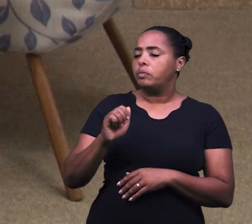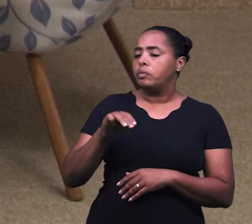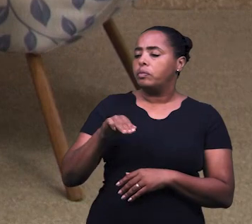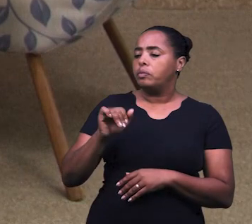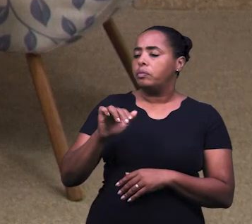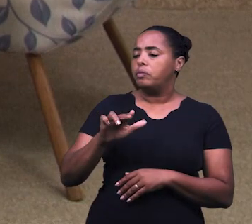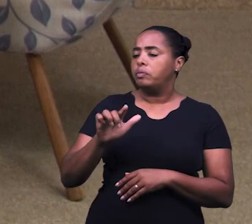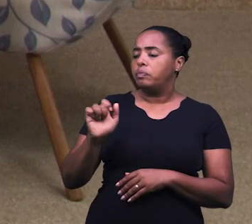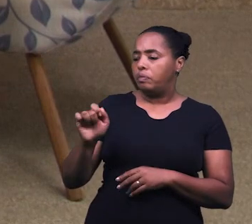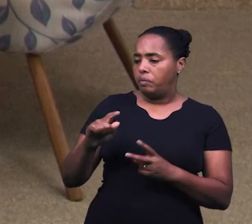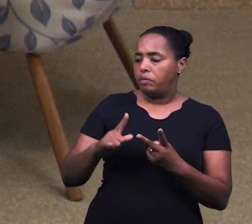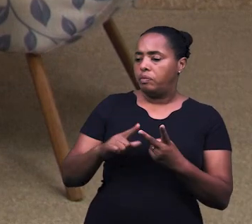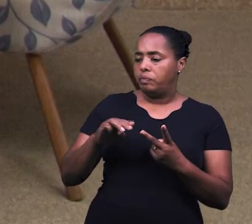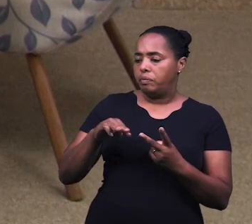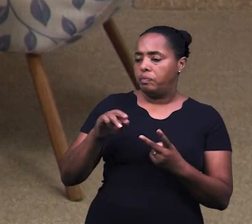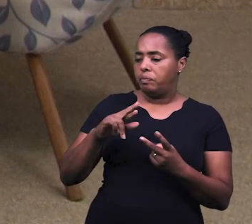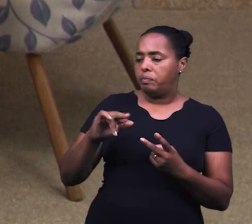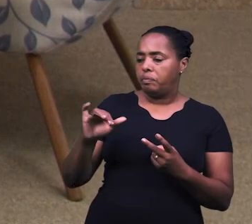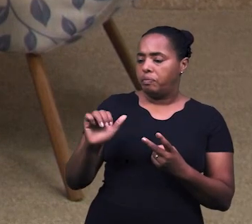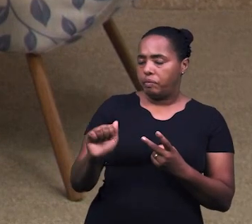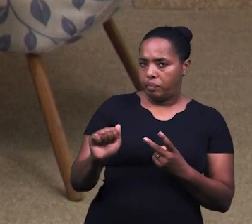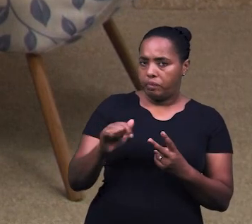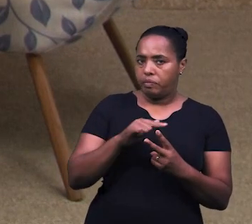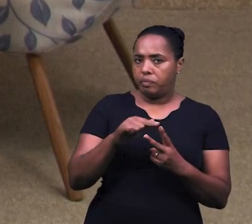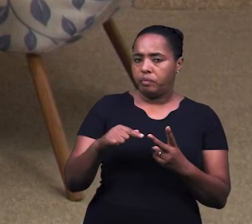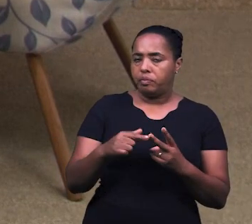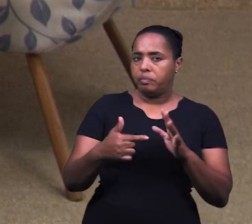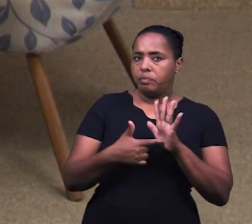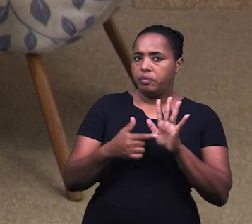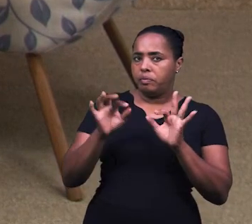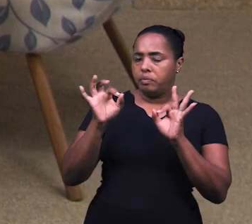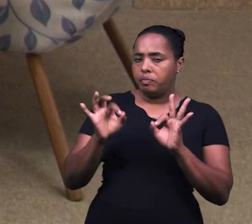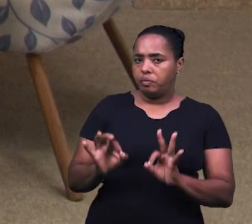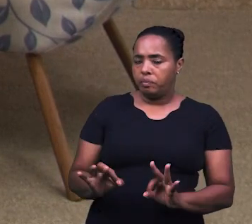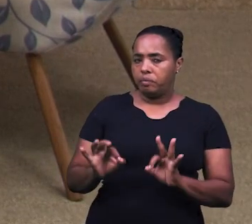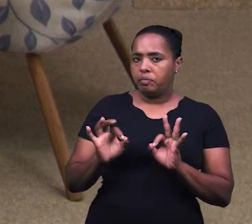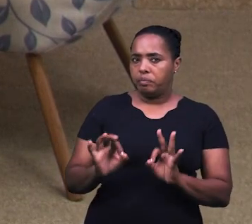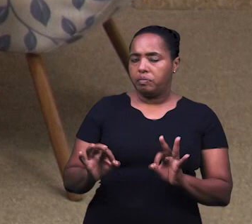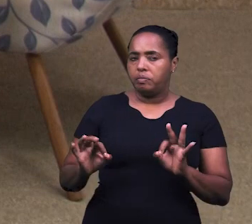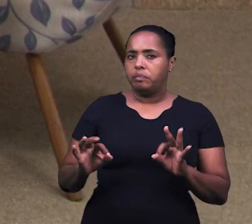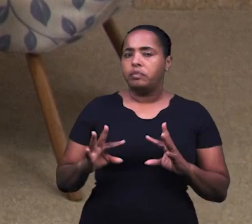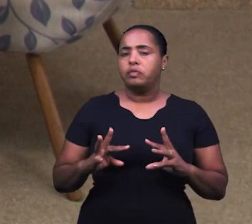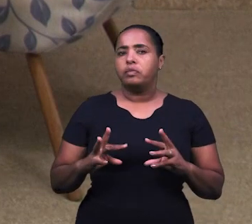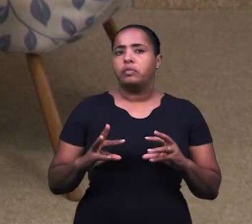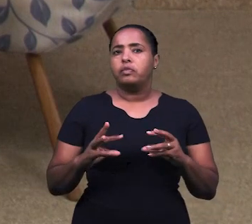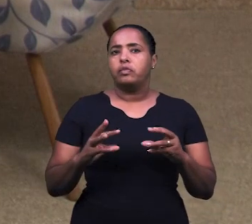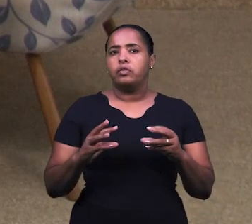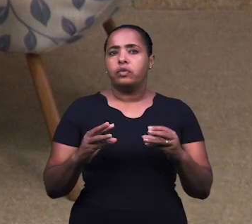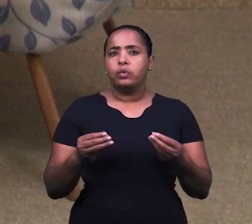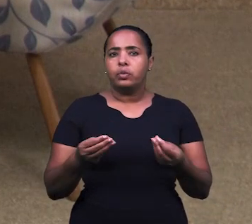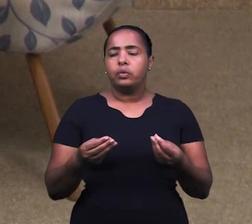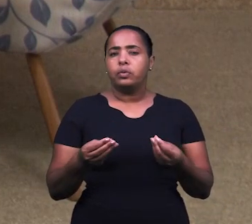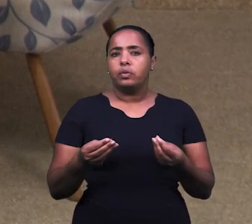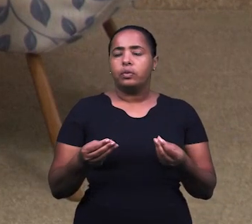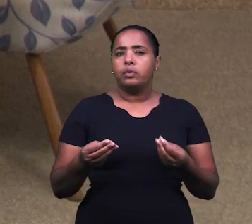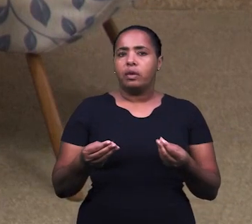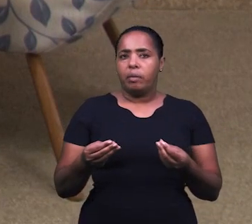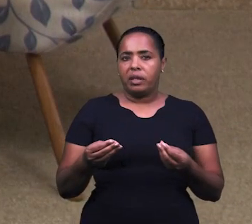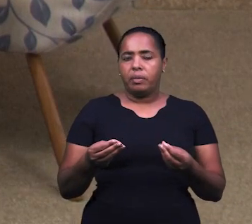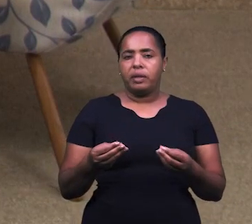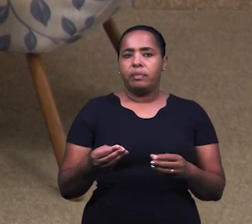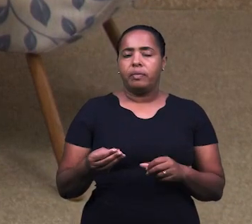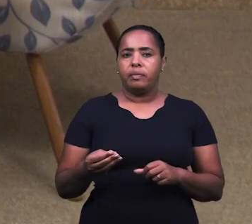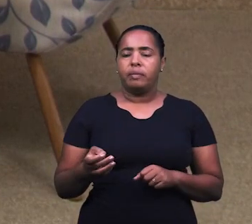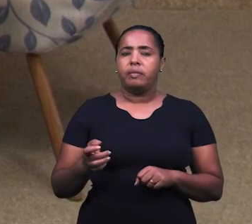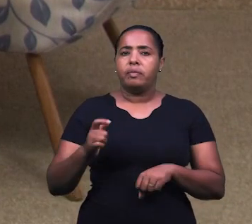Camille, também como a jovem Maria Eduarda, porque elas falaram corretamente, foram enfáticas ali dizer ali que o